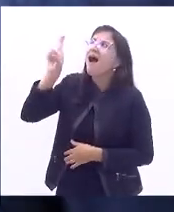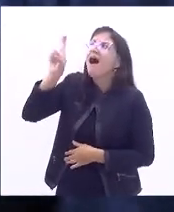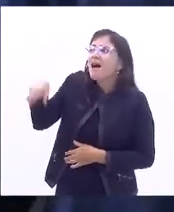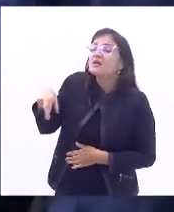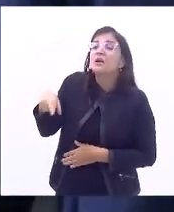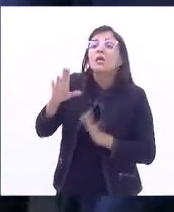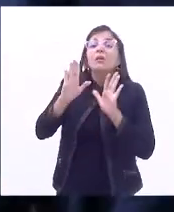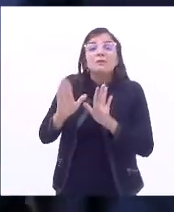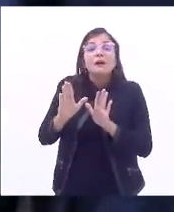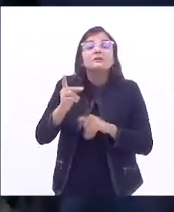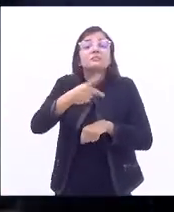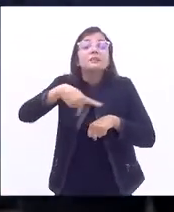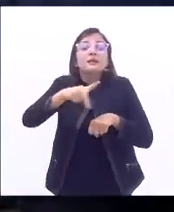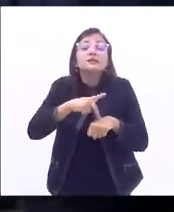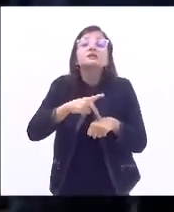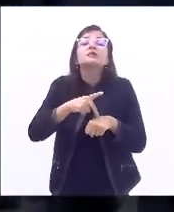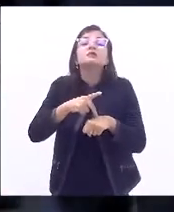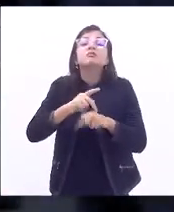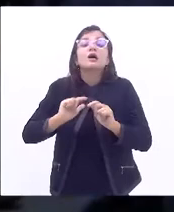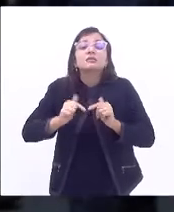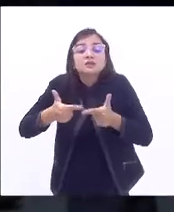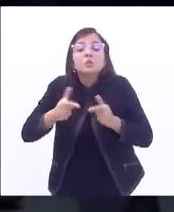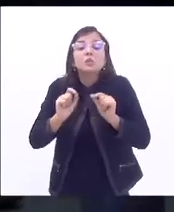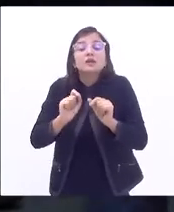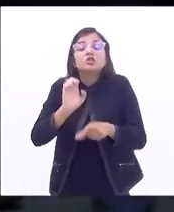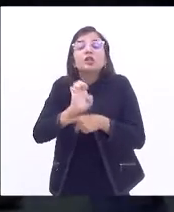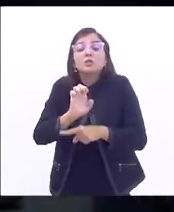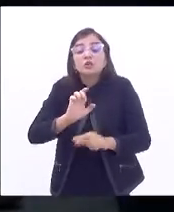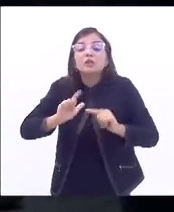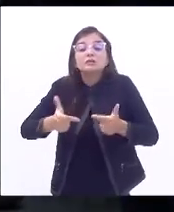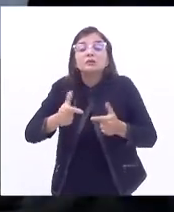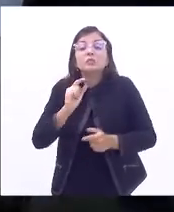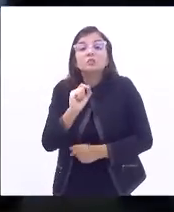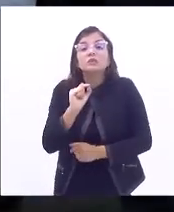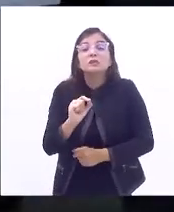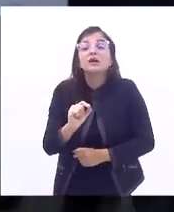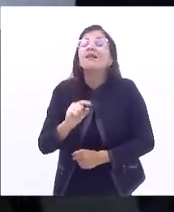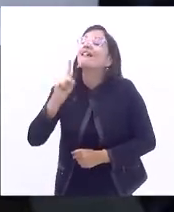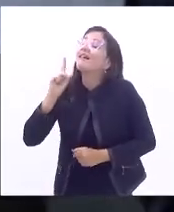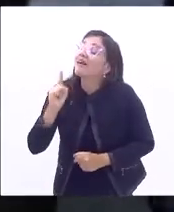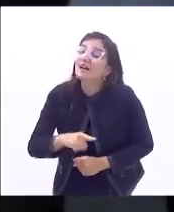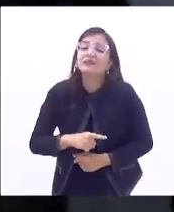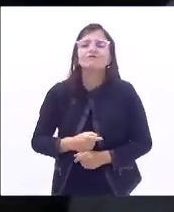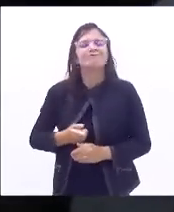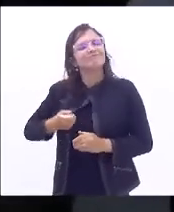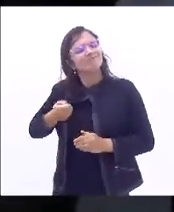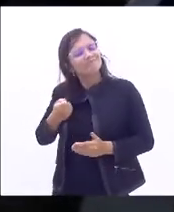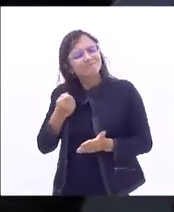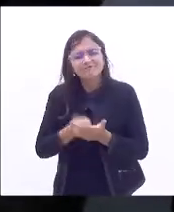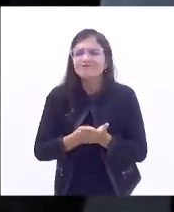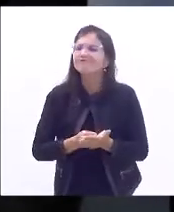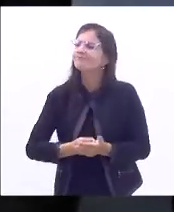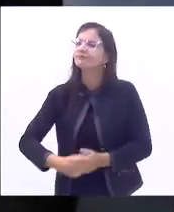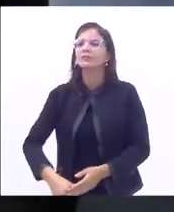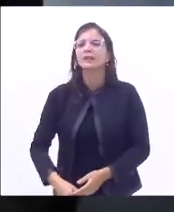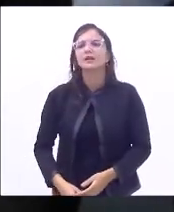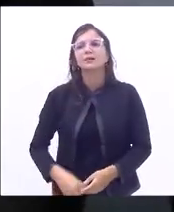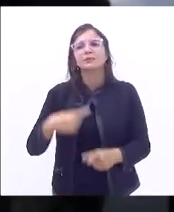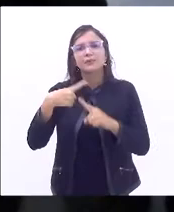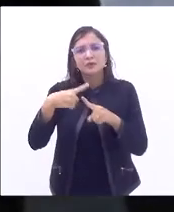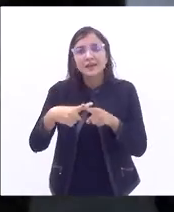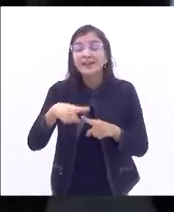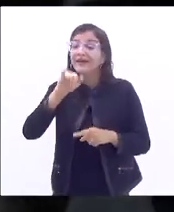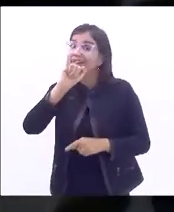fazer, o nosso Estado tem que fazer, nós aqui como deputados, é forçar de toda maneira para que o